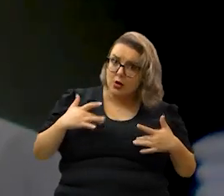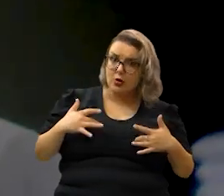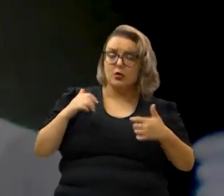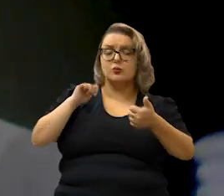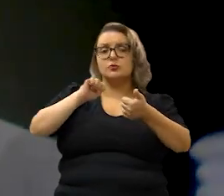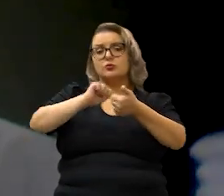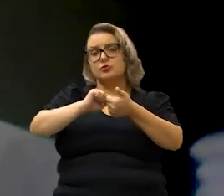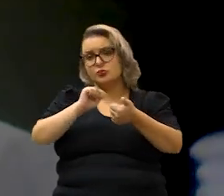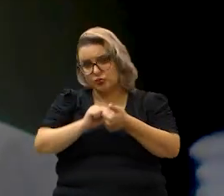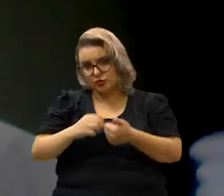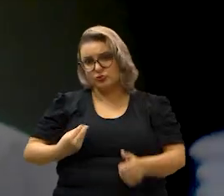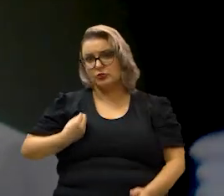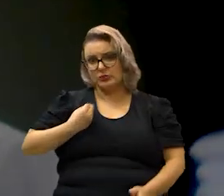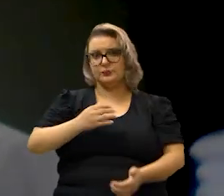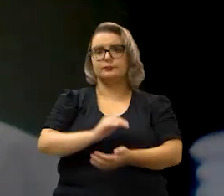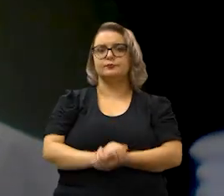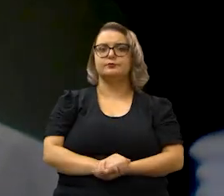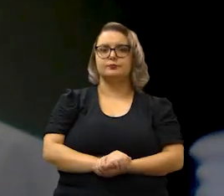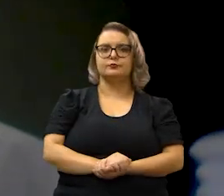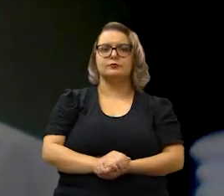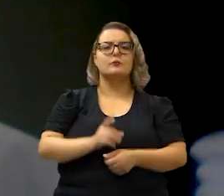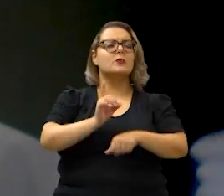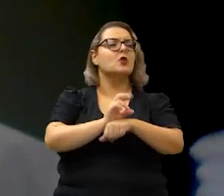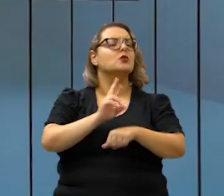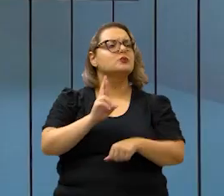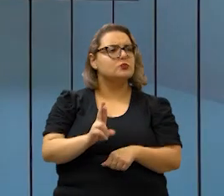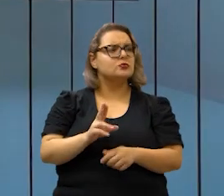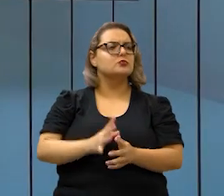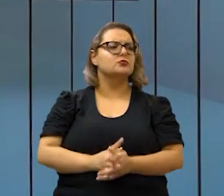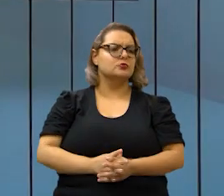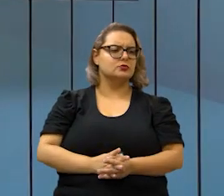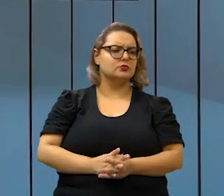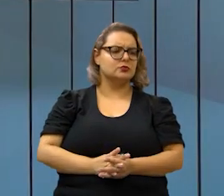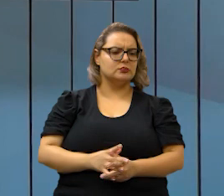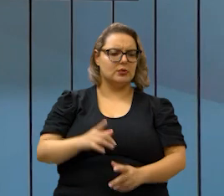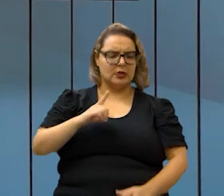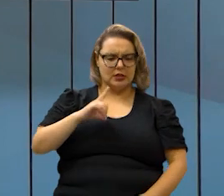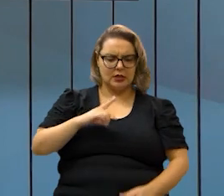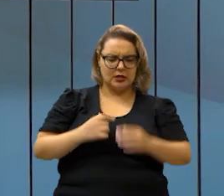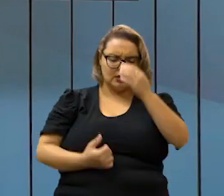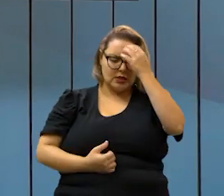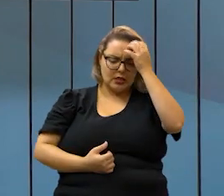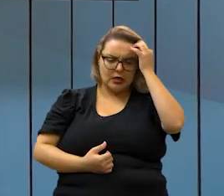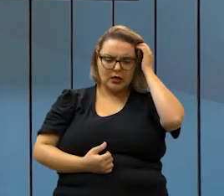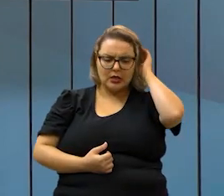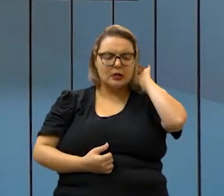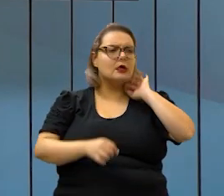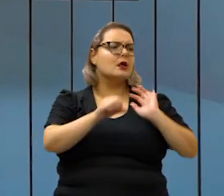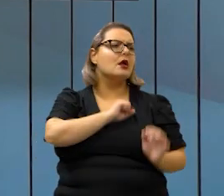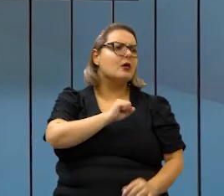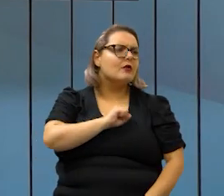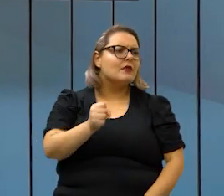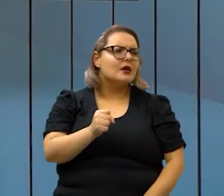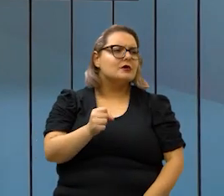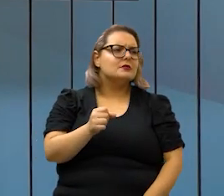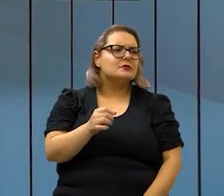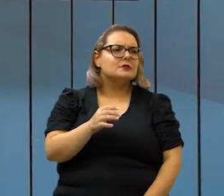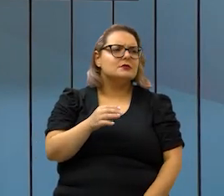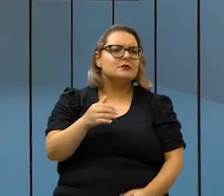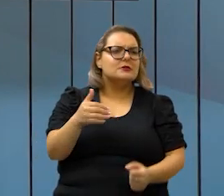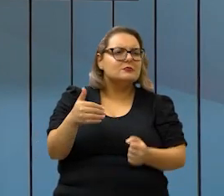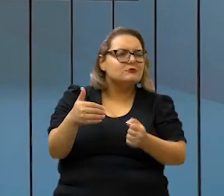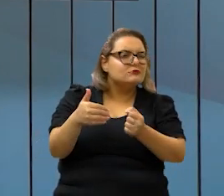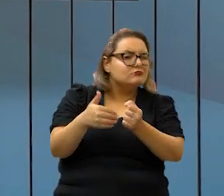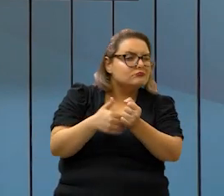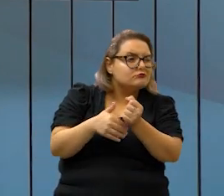boa qualidade de vida. Doutor, tem casos de infarto que são